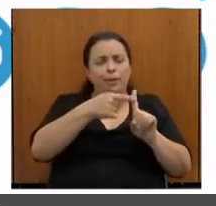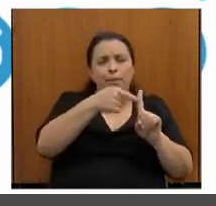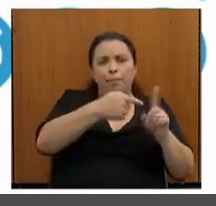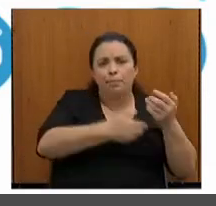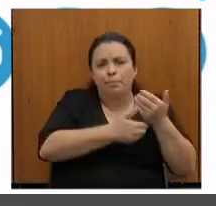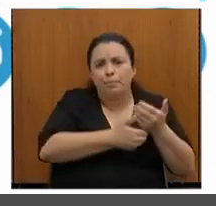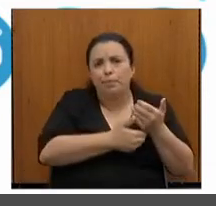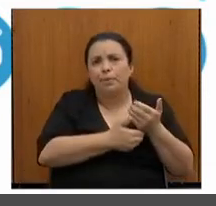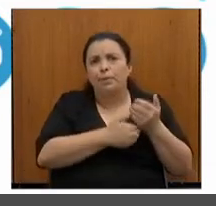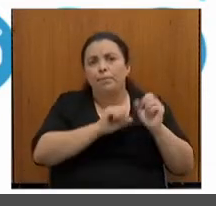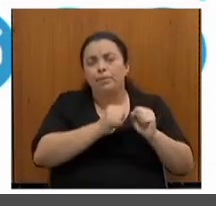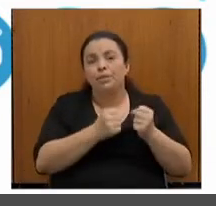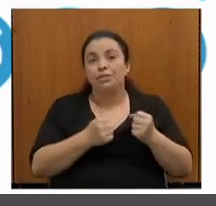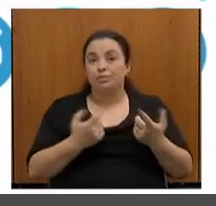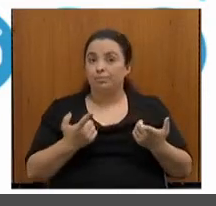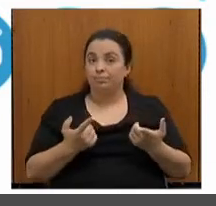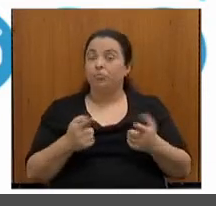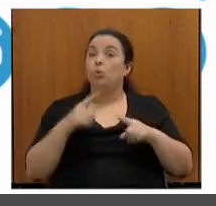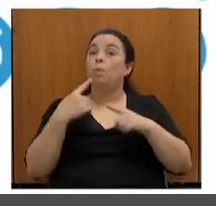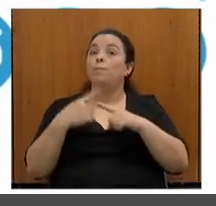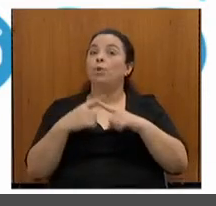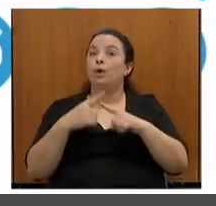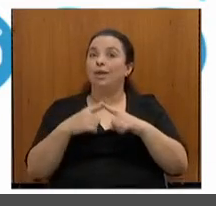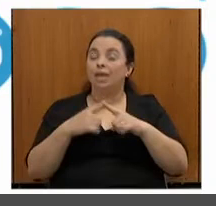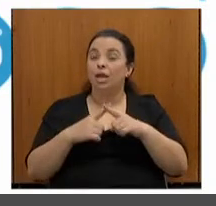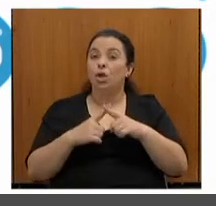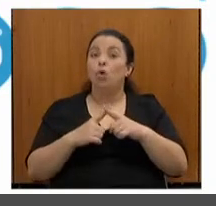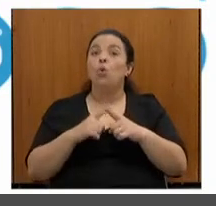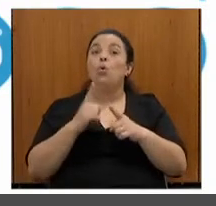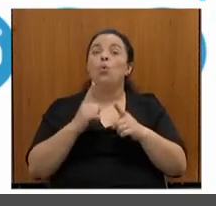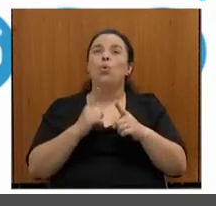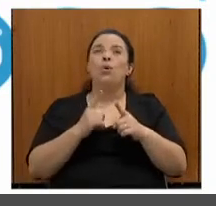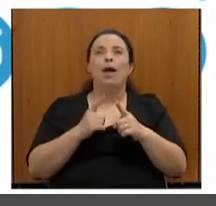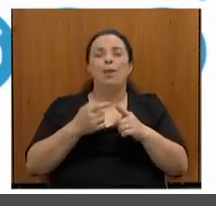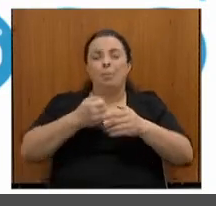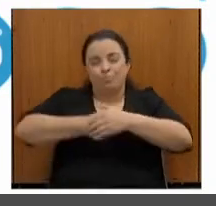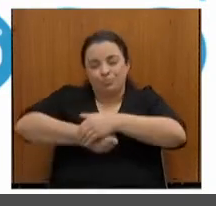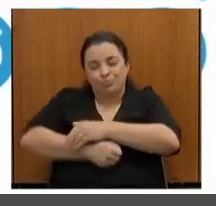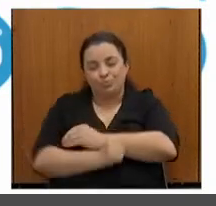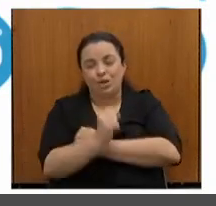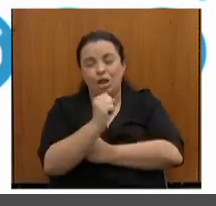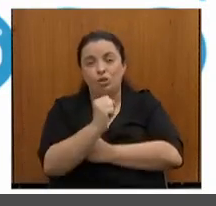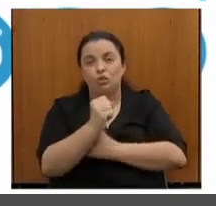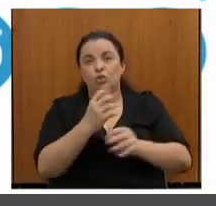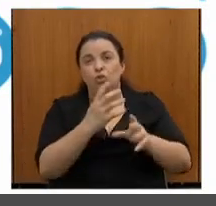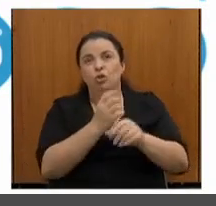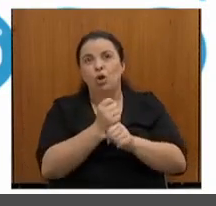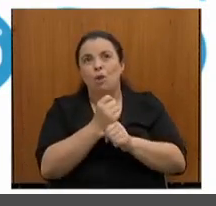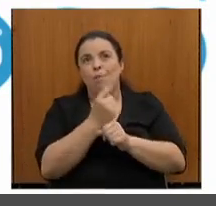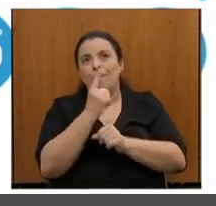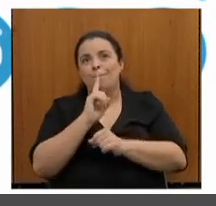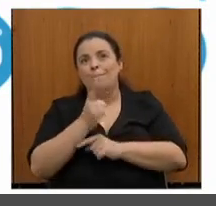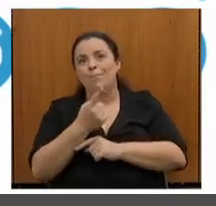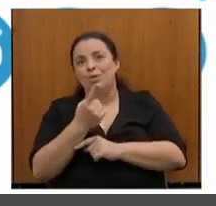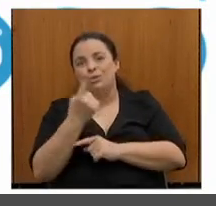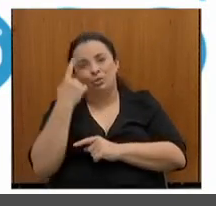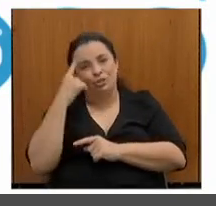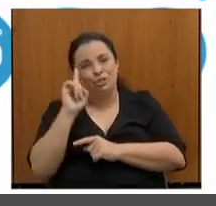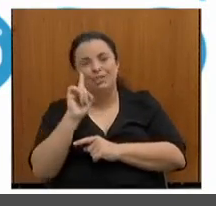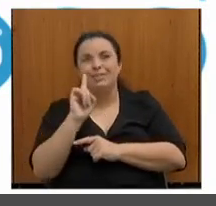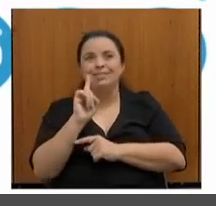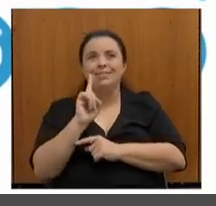que os primeiros 1.000 dias de vida, e esses 1.000 dias de vida vão da concepção até 2 anos. É